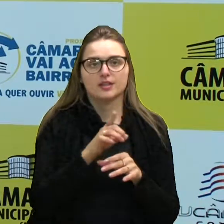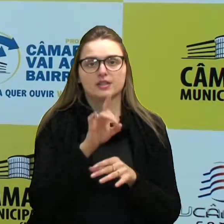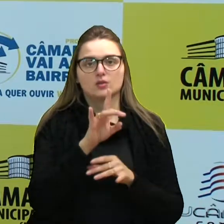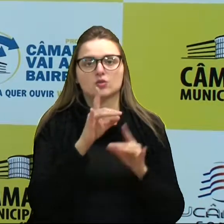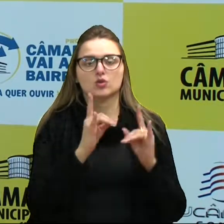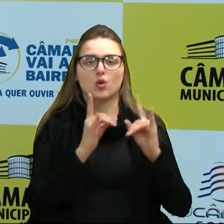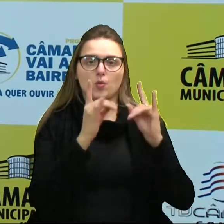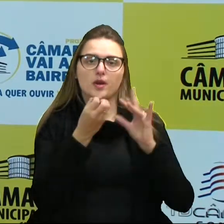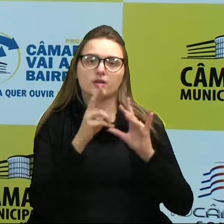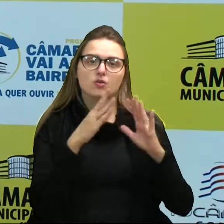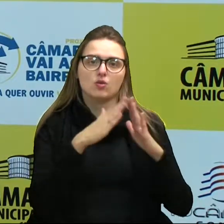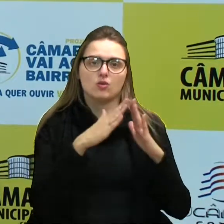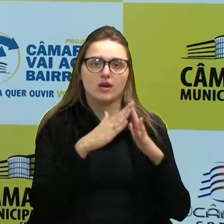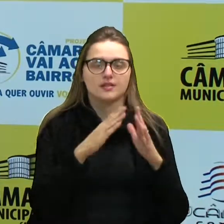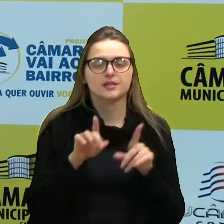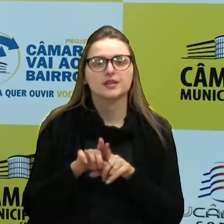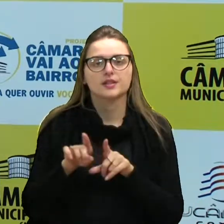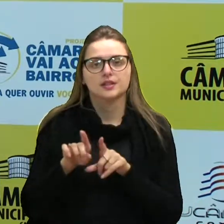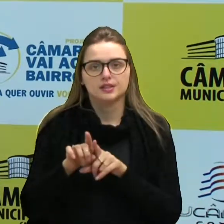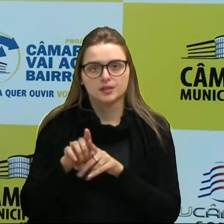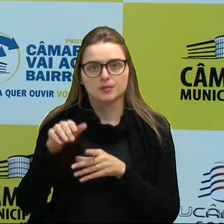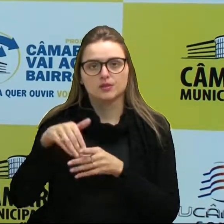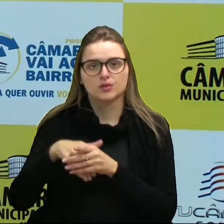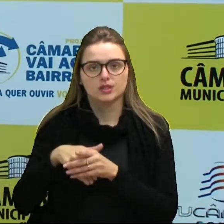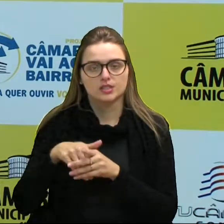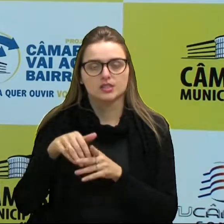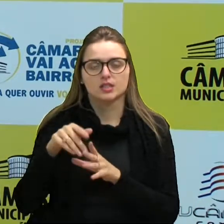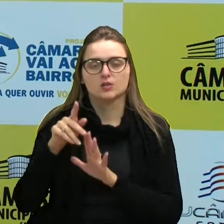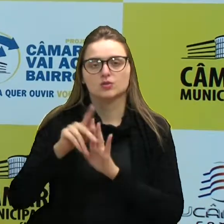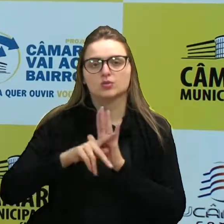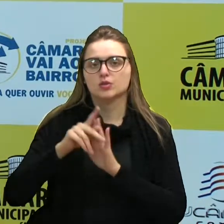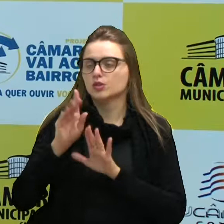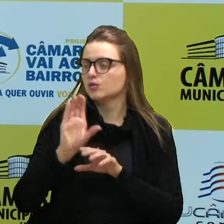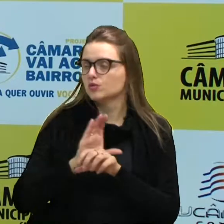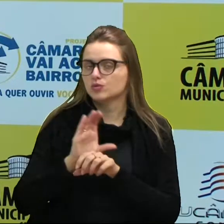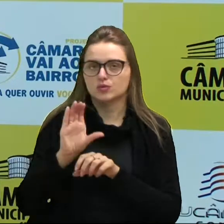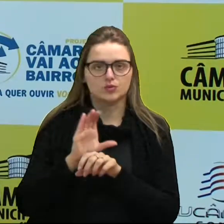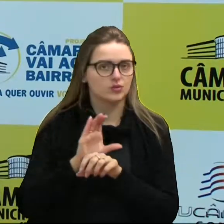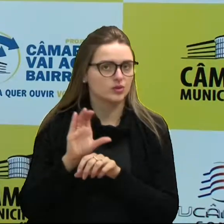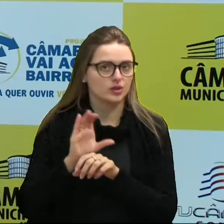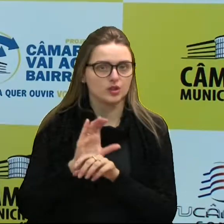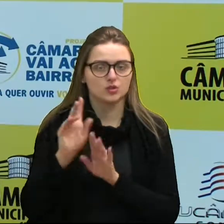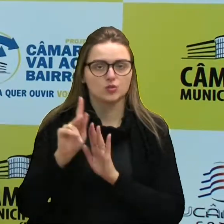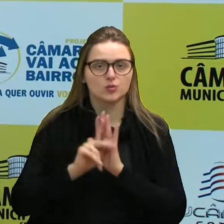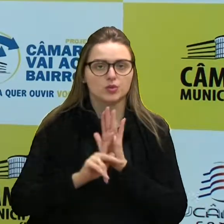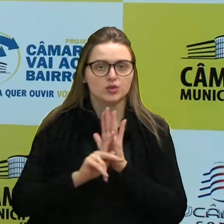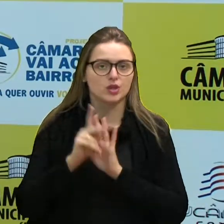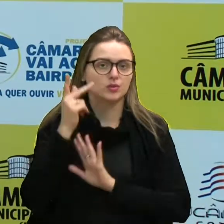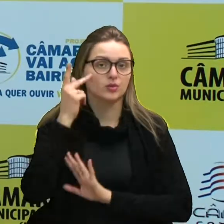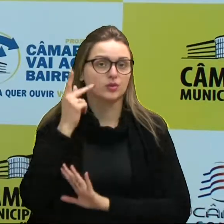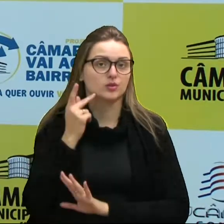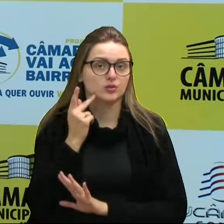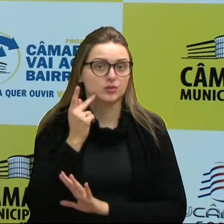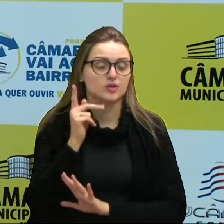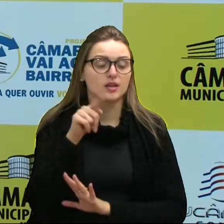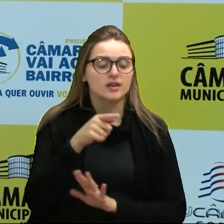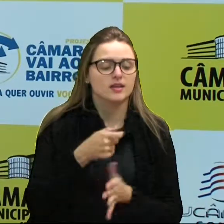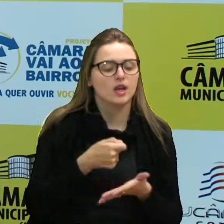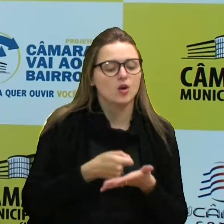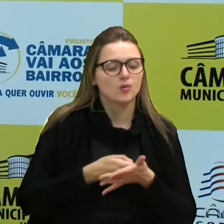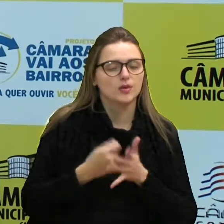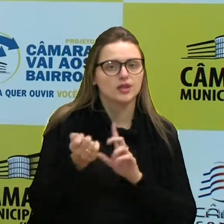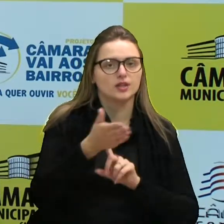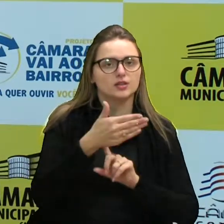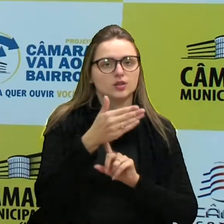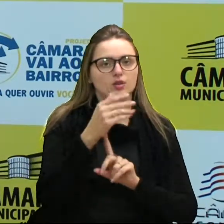pela inconstitucionalidade do projeto de lei de autoria do vereador Renato Nunes, do PR, que torna obrigatória a execução do hino nacional